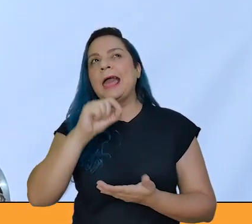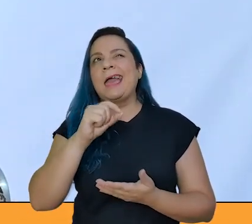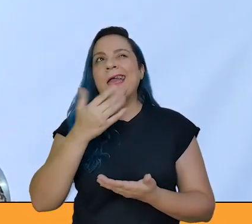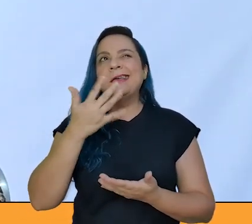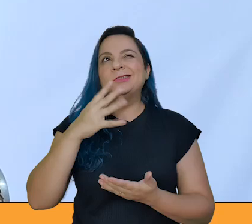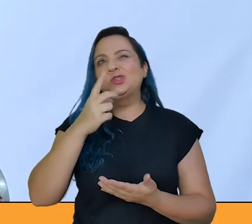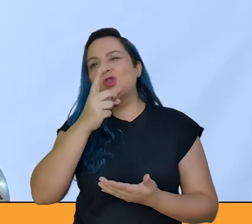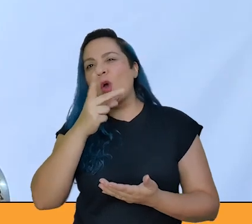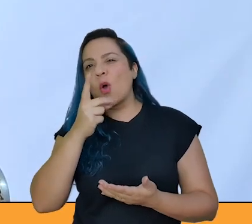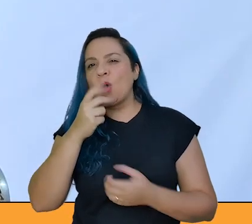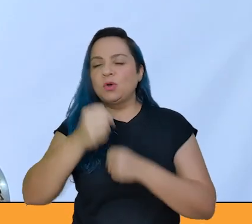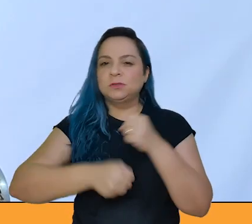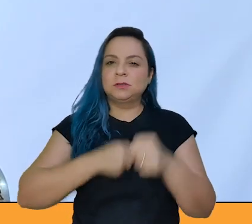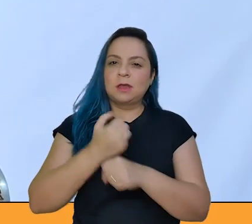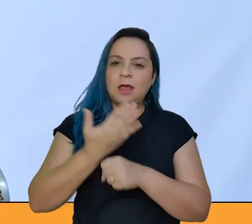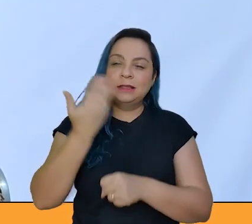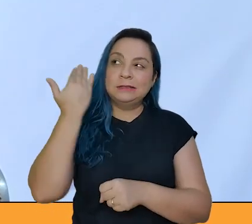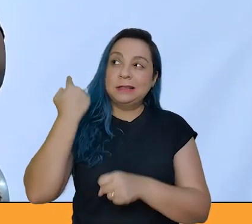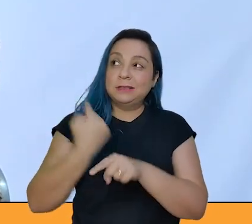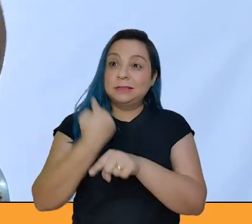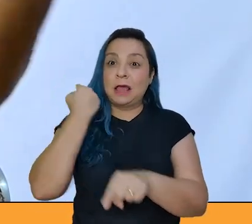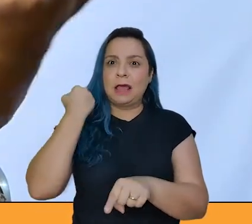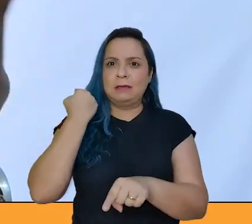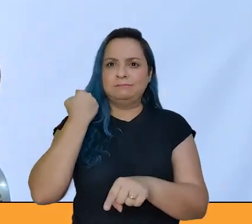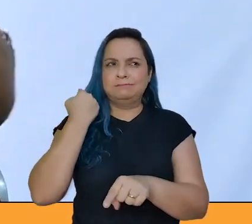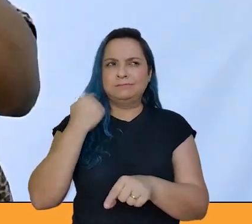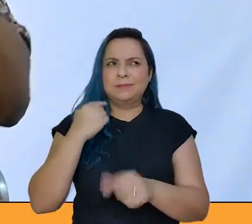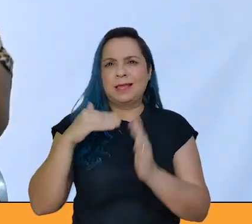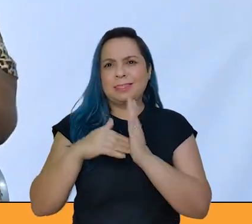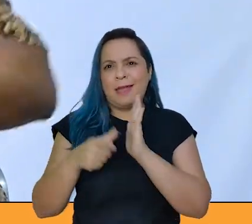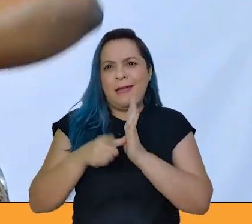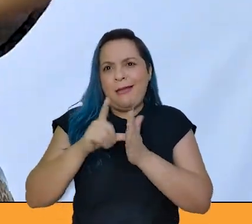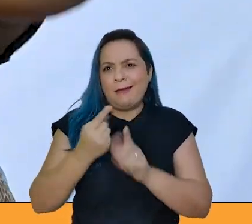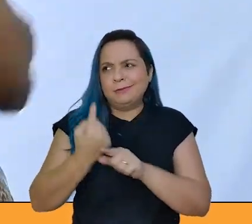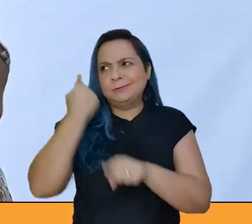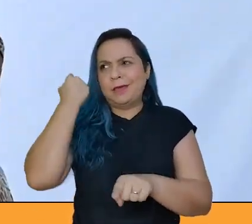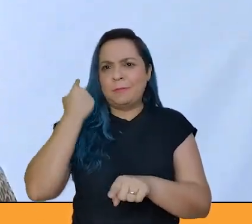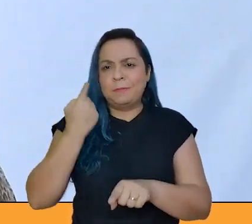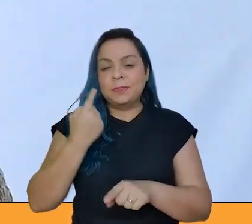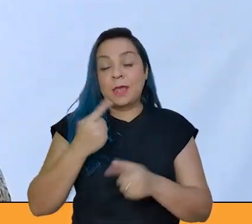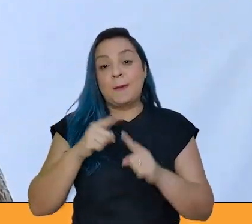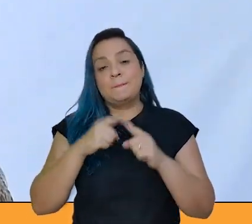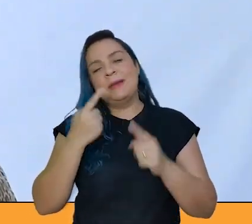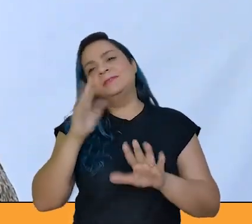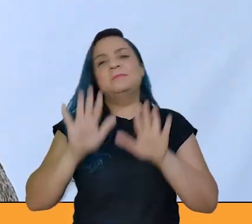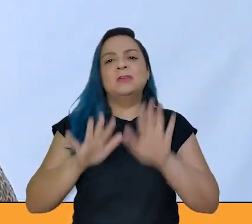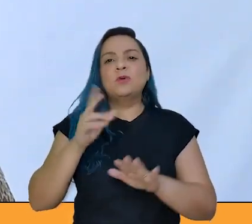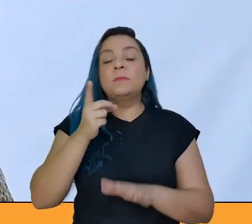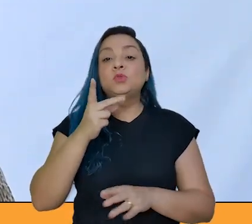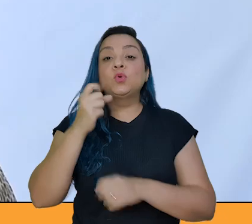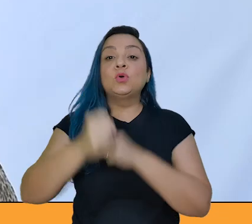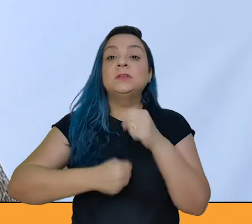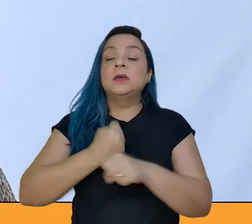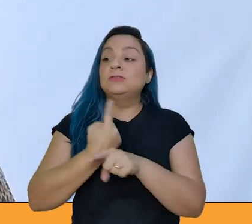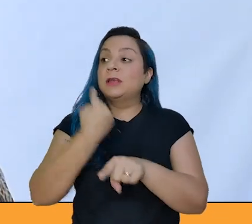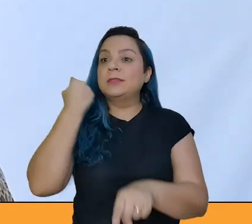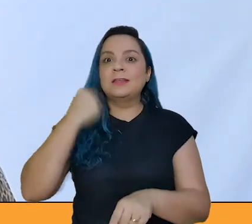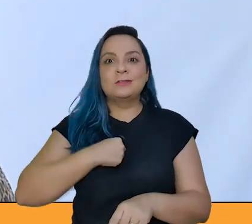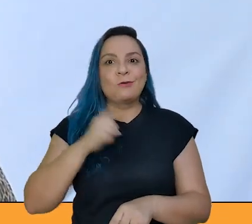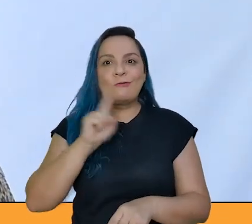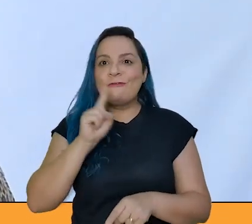anos atrás, na verdade até antes disso, mas pensando em 10, 12 anos atrás, a gente